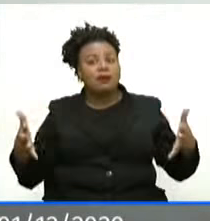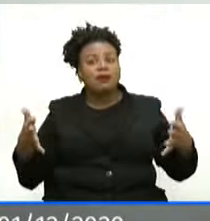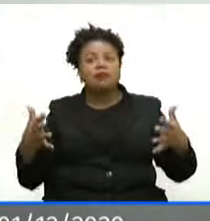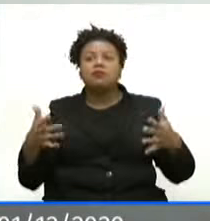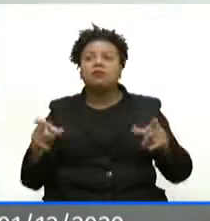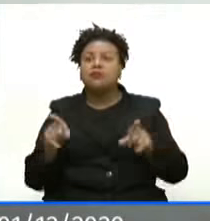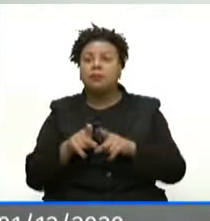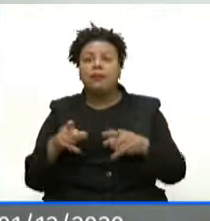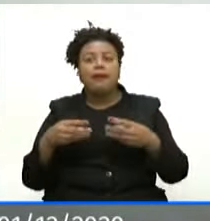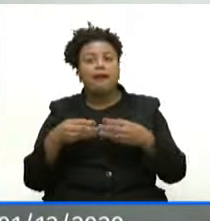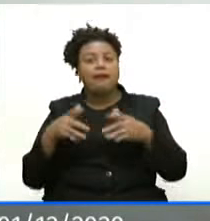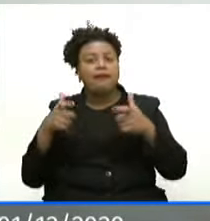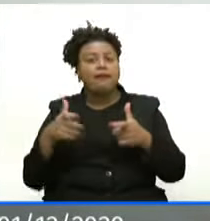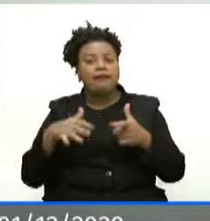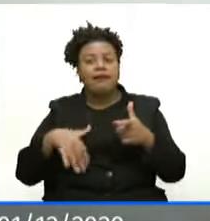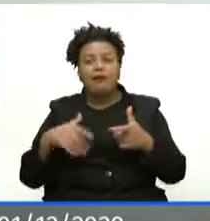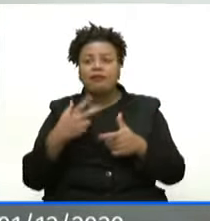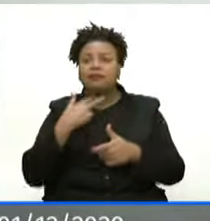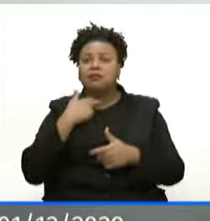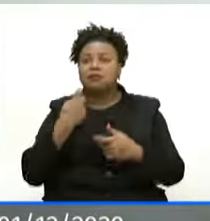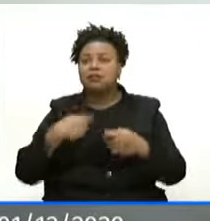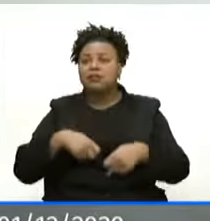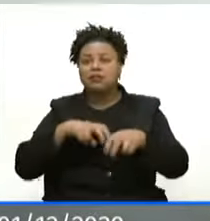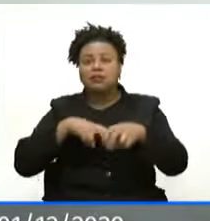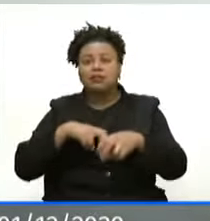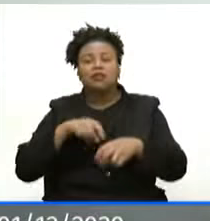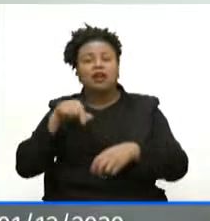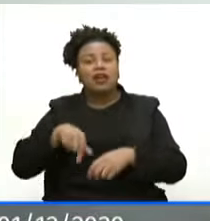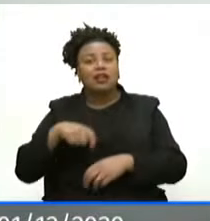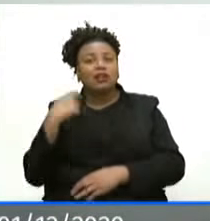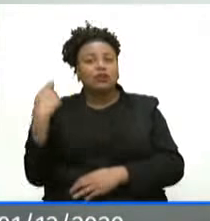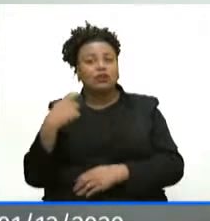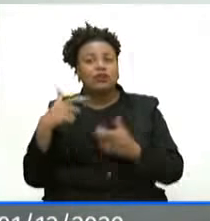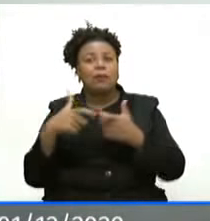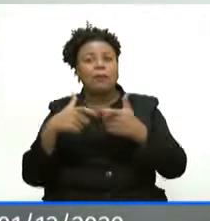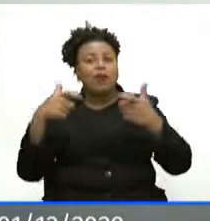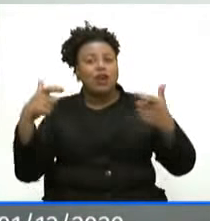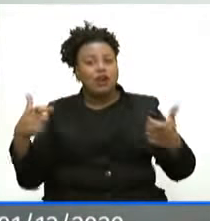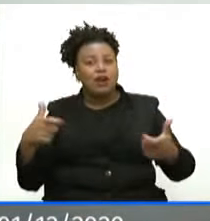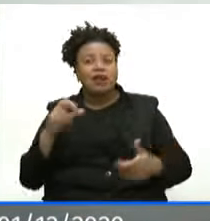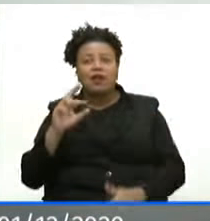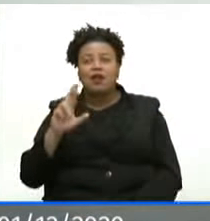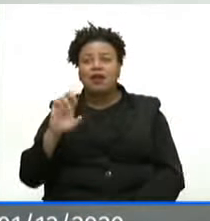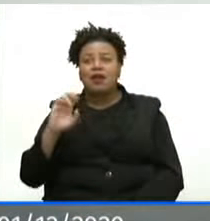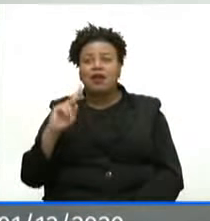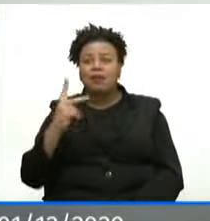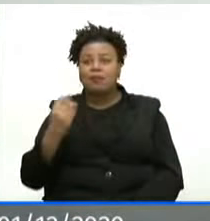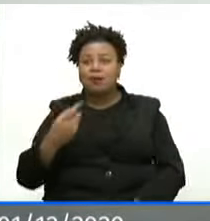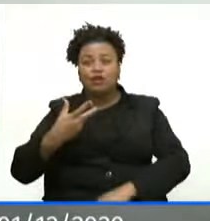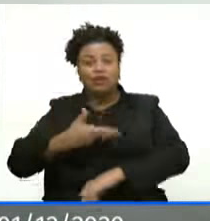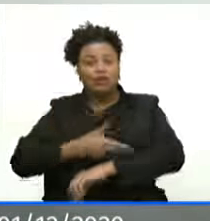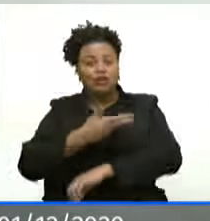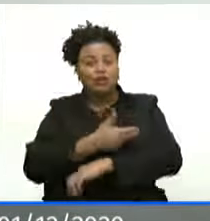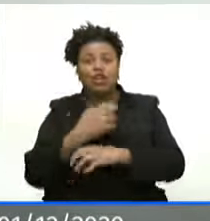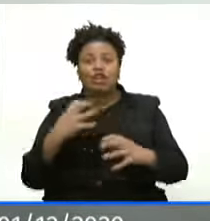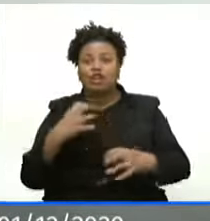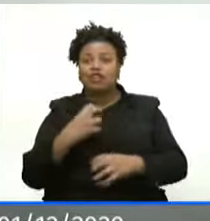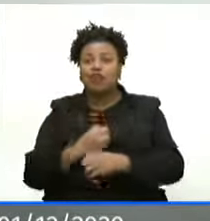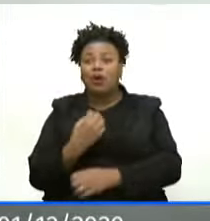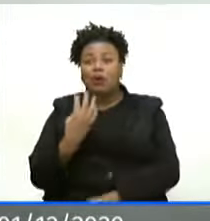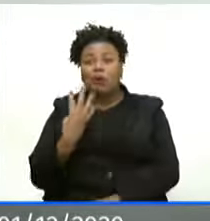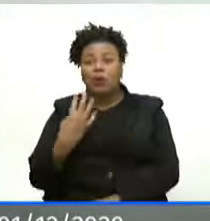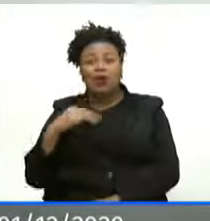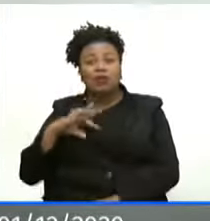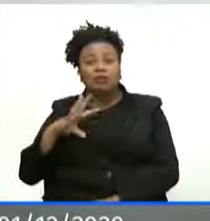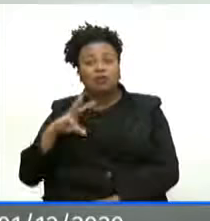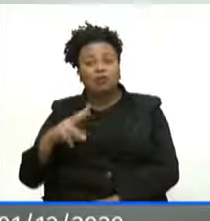não agricultáveis. O Rio Grande do Sul possui o maior rebanho de ovinos do país, com aproximadamente 4 milhões de cabeças, segundo a